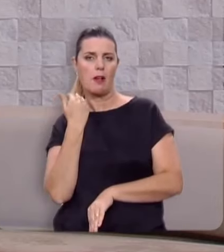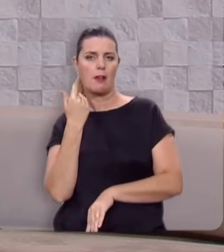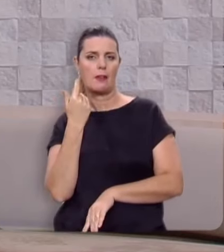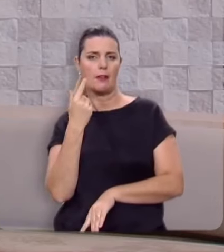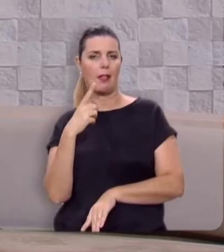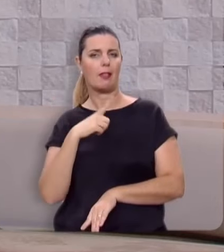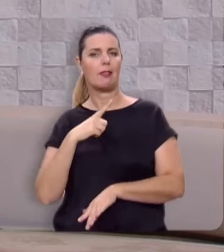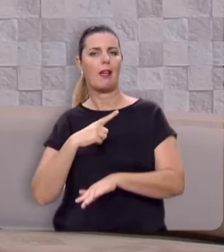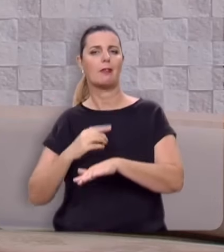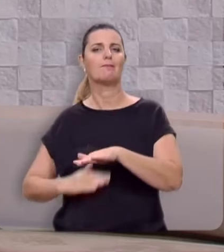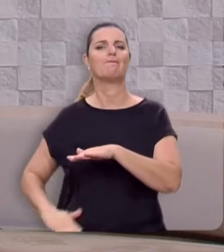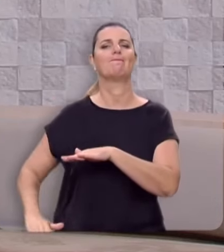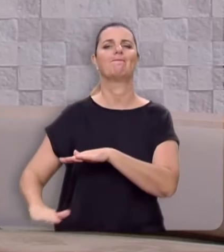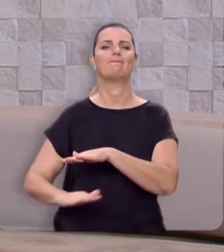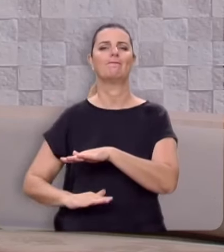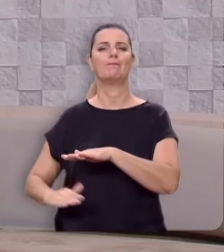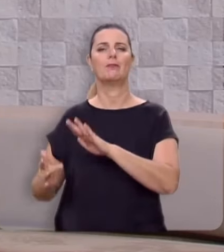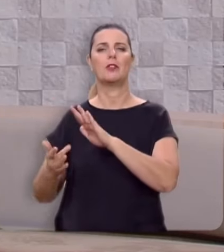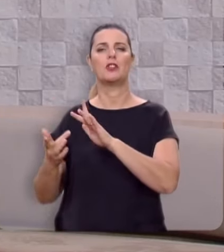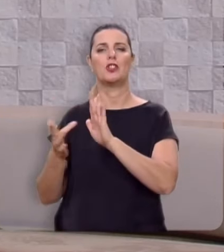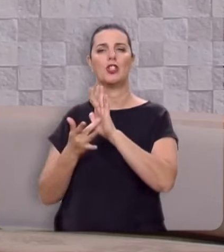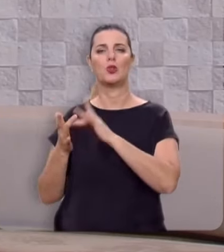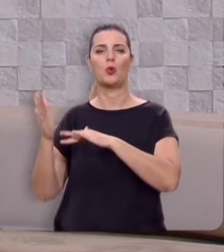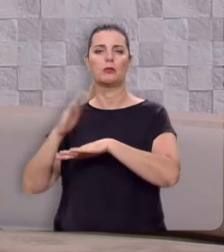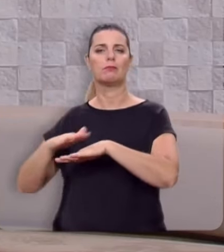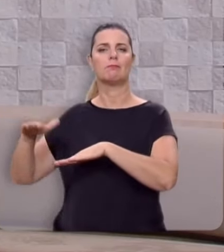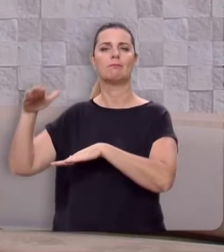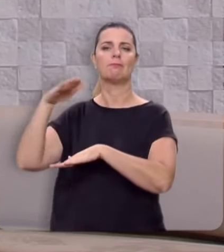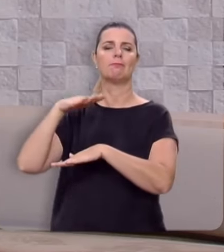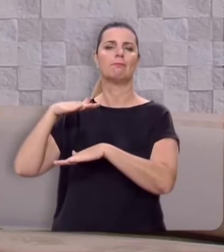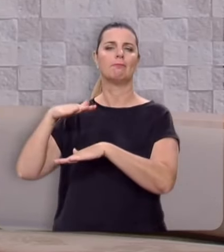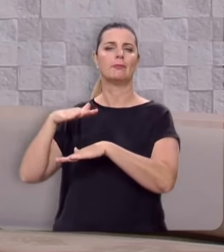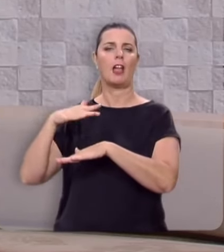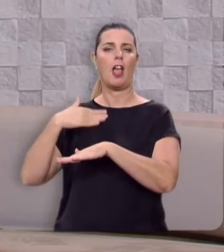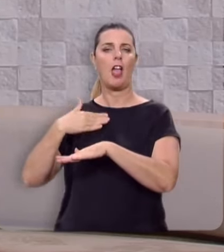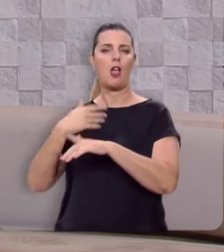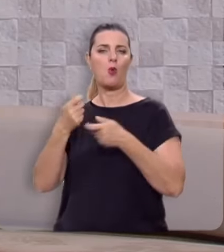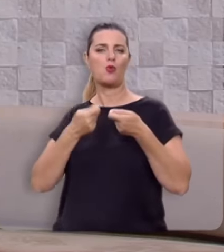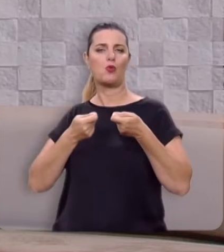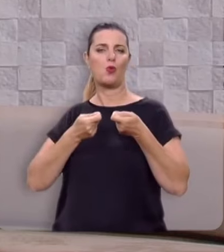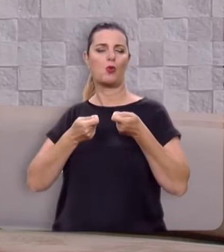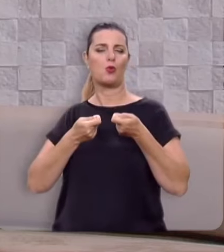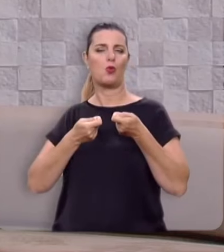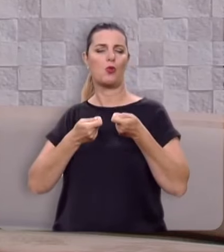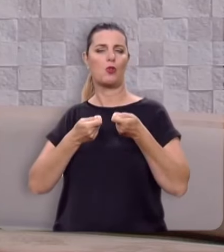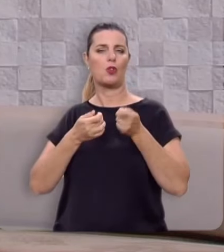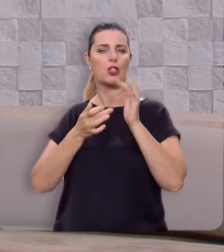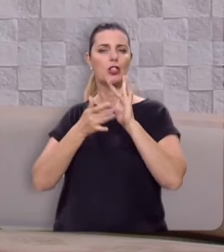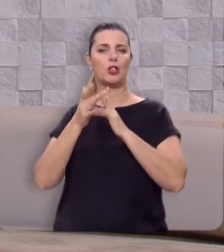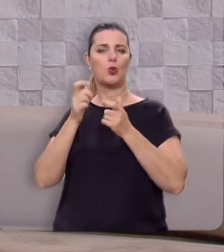está literalmente debaixo dos meus pés. Eu estou no controle.